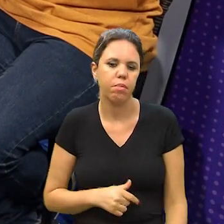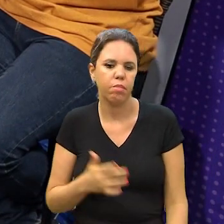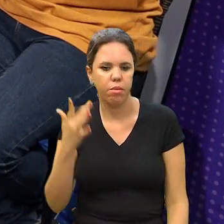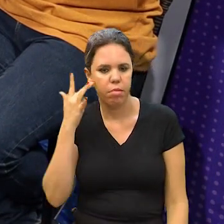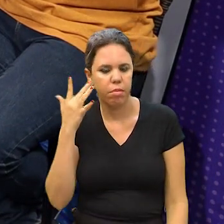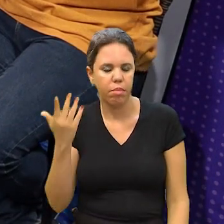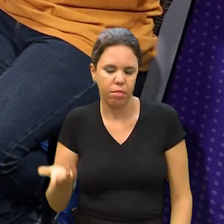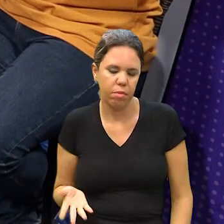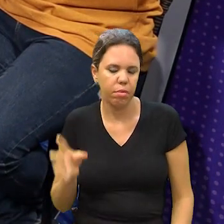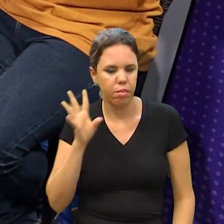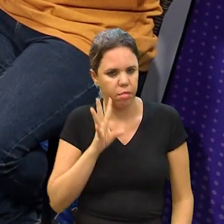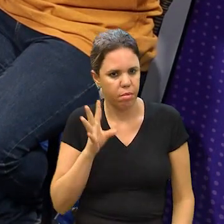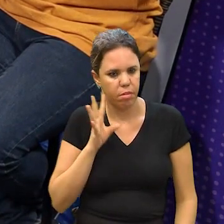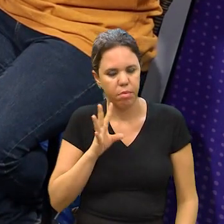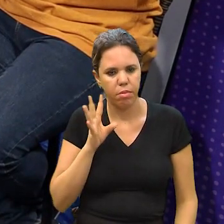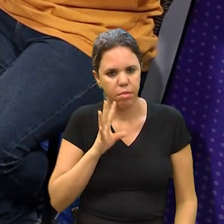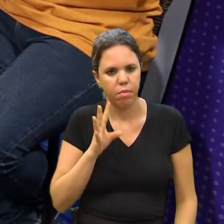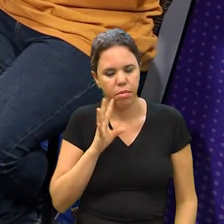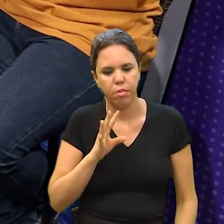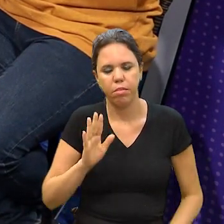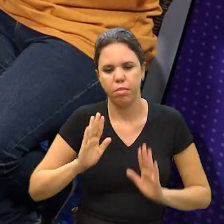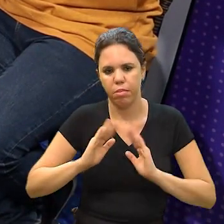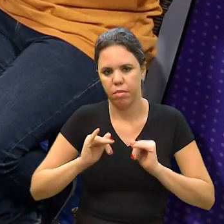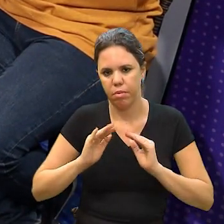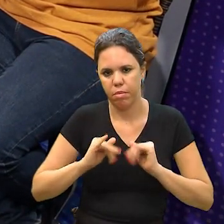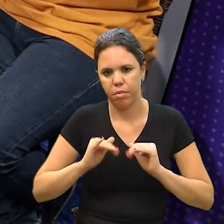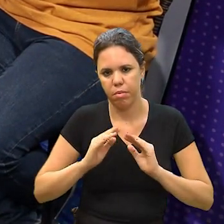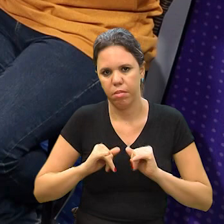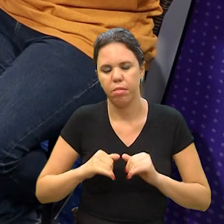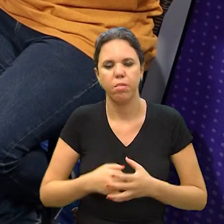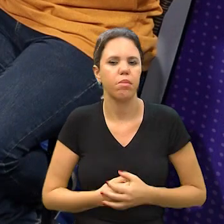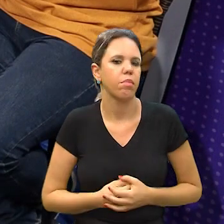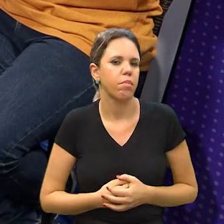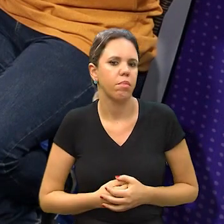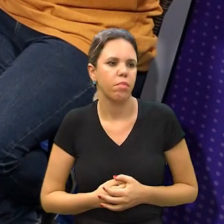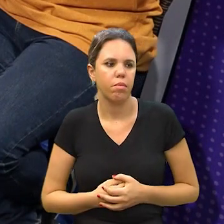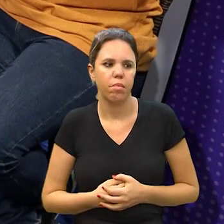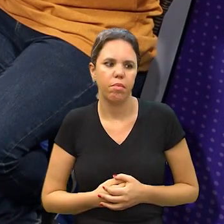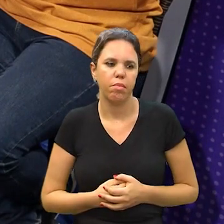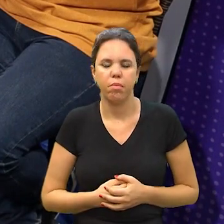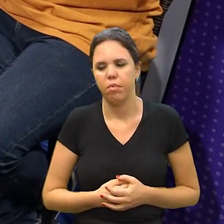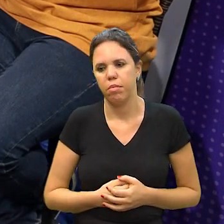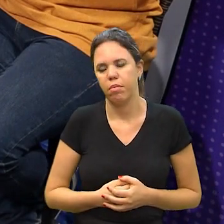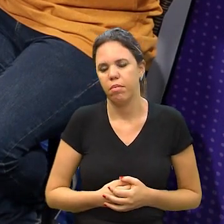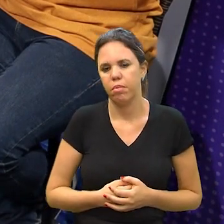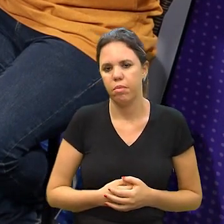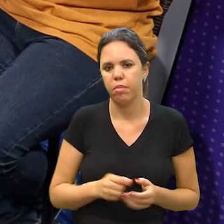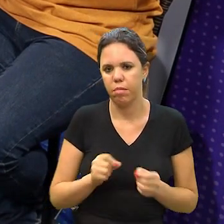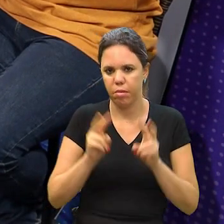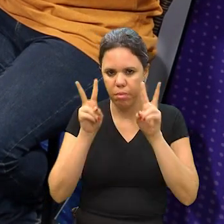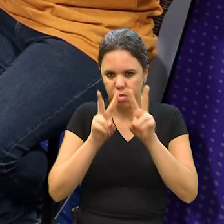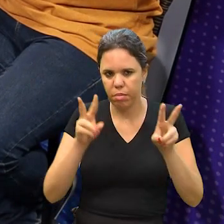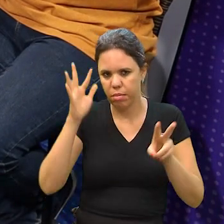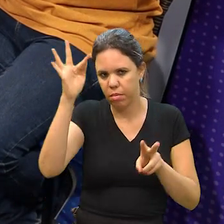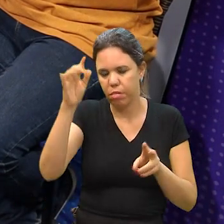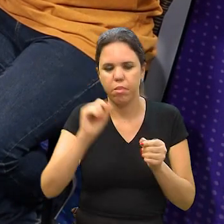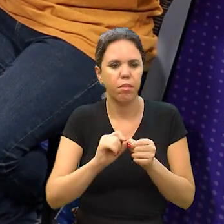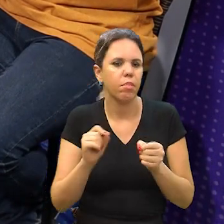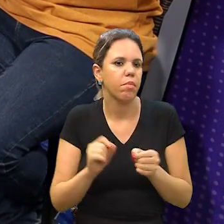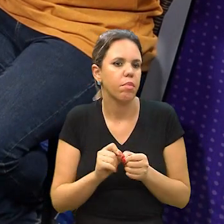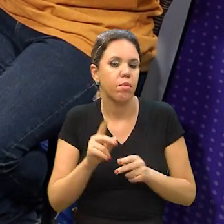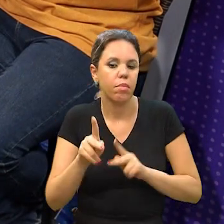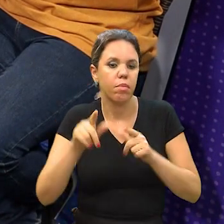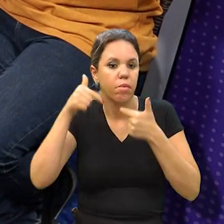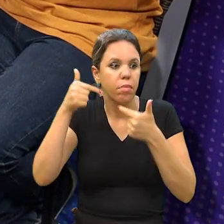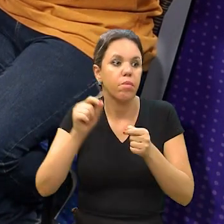tenho. Eu acho até legal que eles estão me pedindo, porque isso não me força, mas me faz ter uma visão do futuro do que